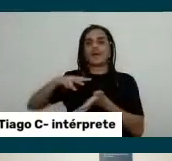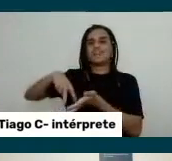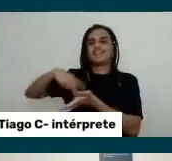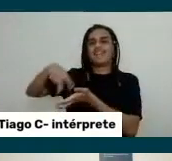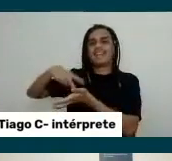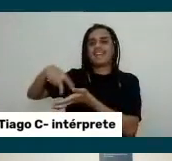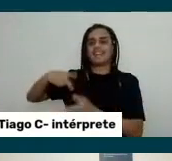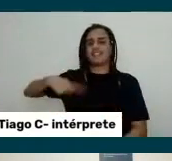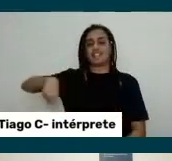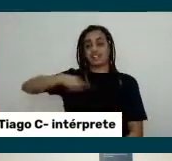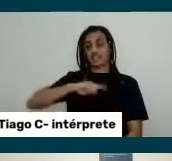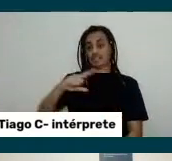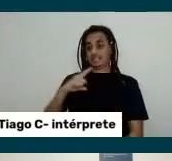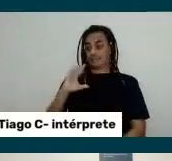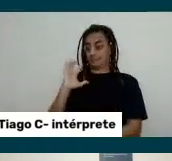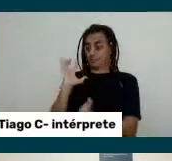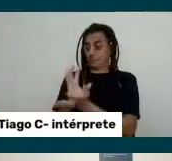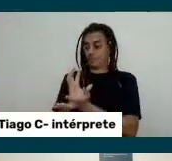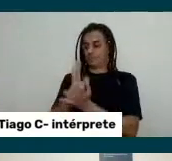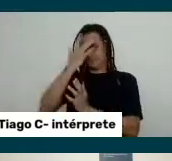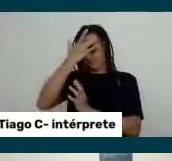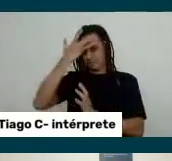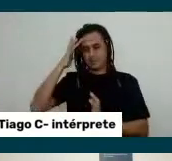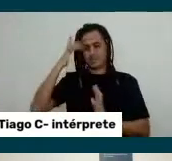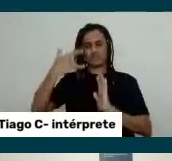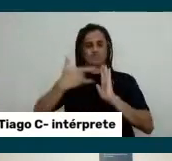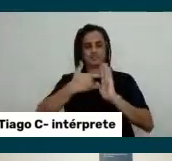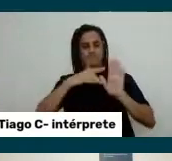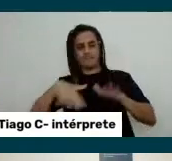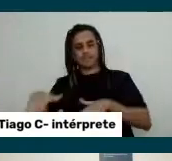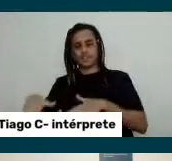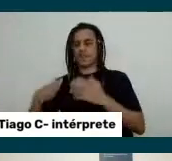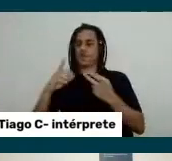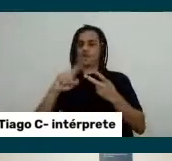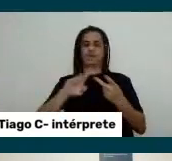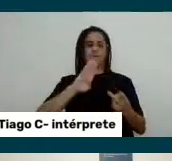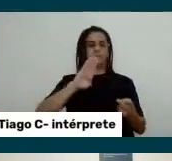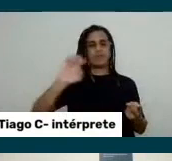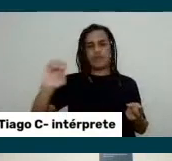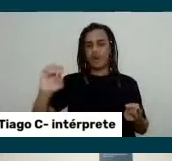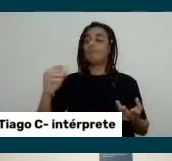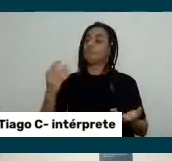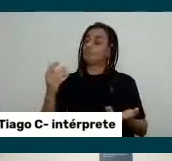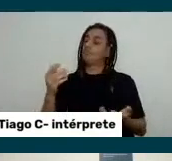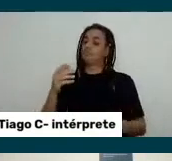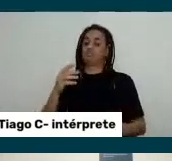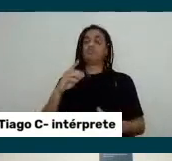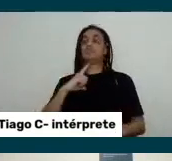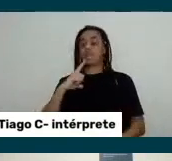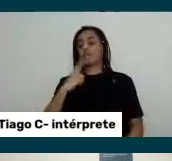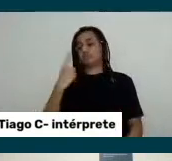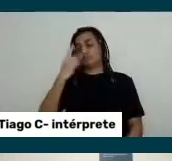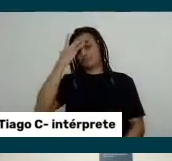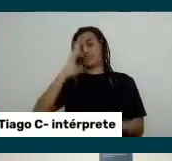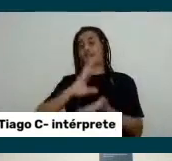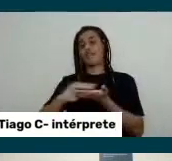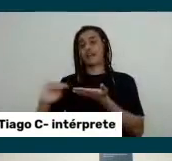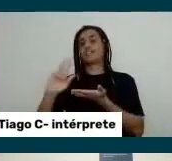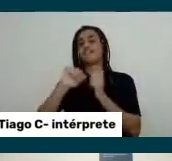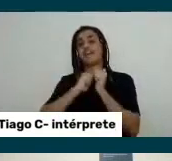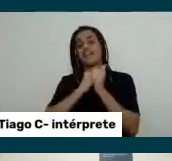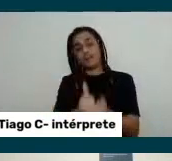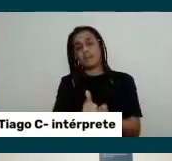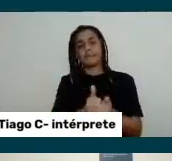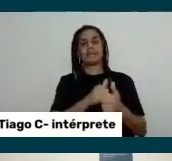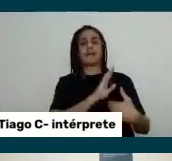tem as pessoas desenvolvedoras e POs, a gente também tem uma pessoa de dados que vai acompanhar toda essa rotina e esse processo